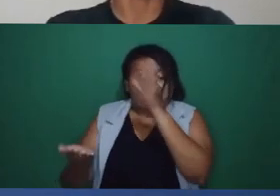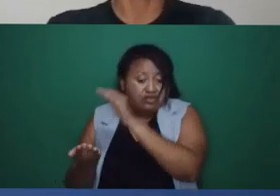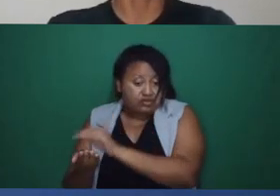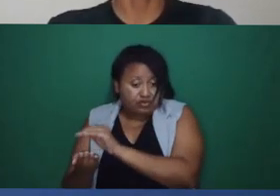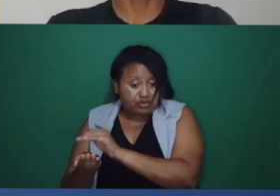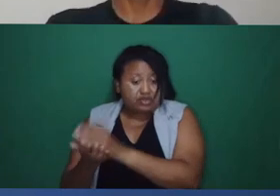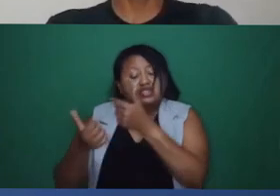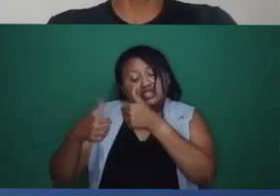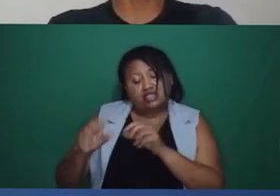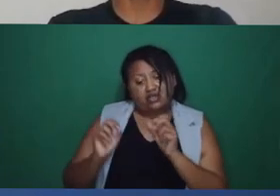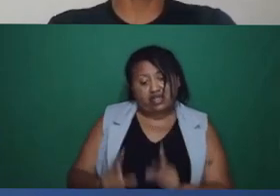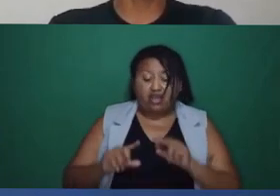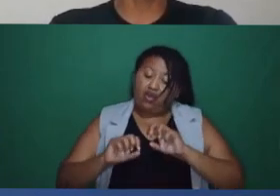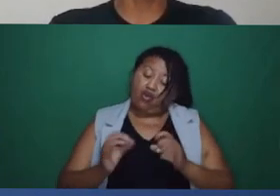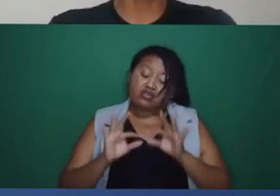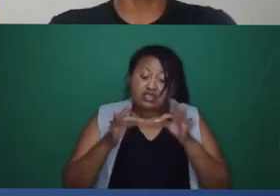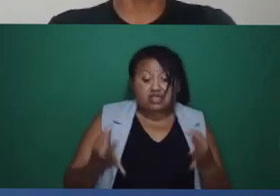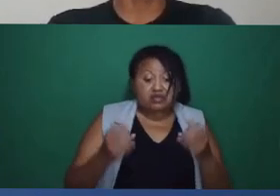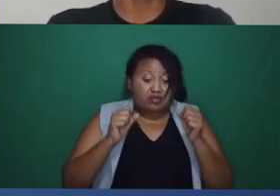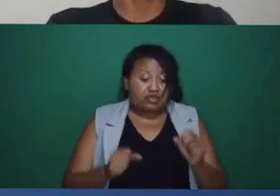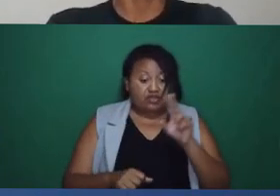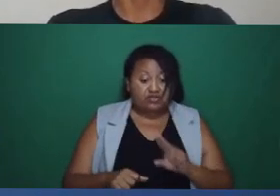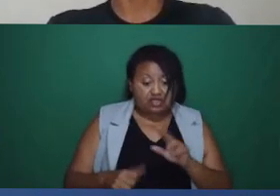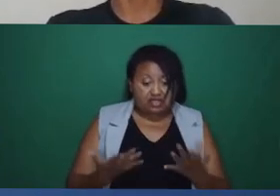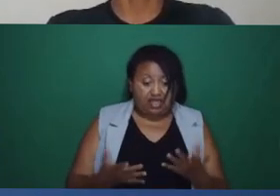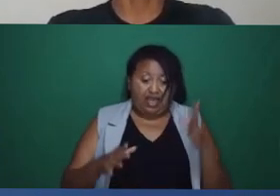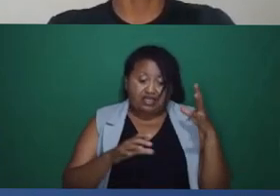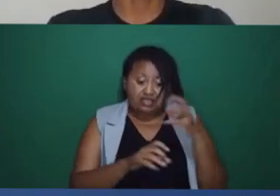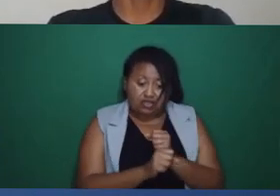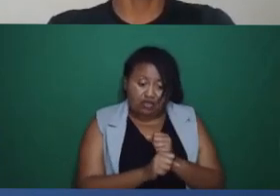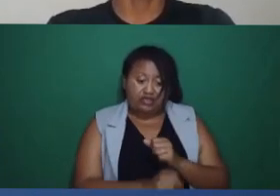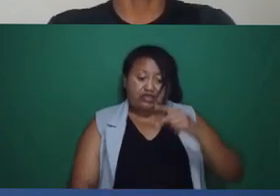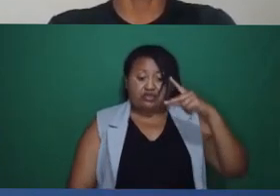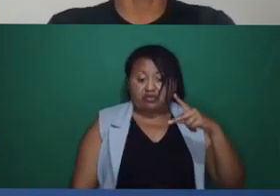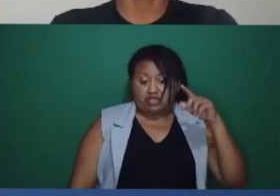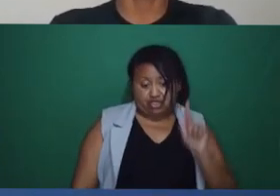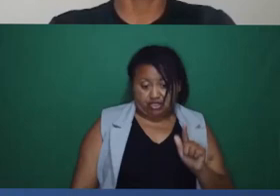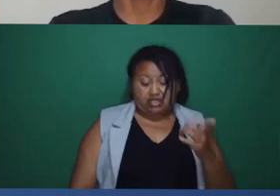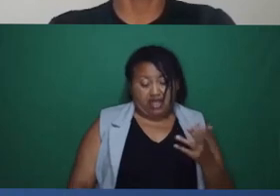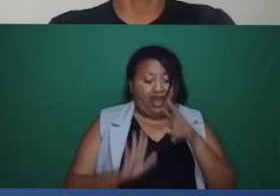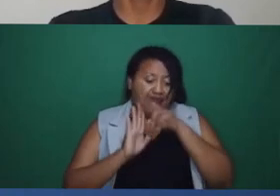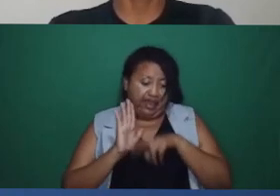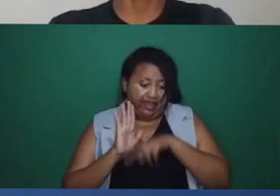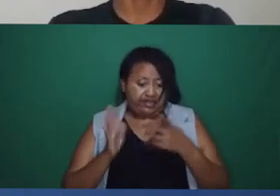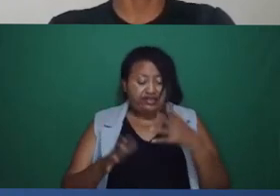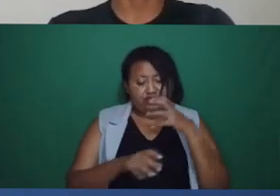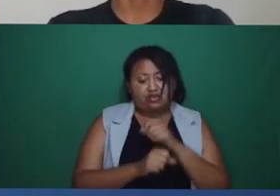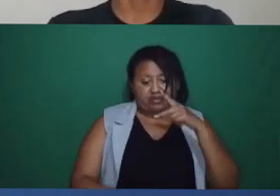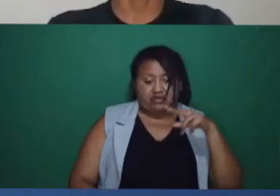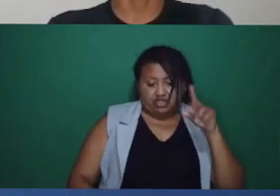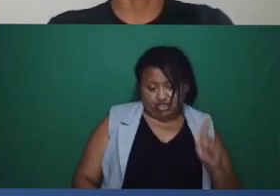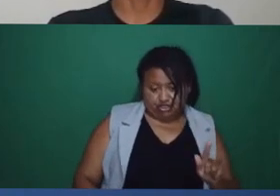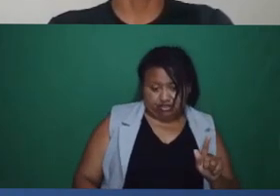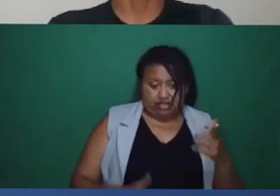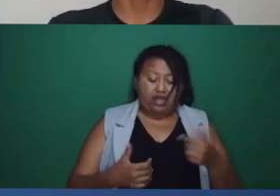estaria correto eu simplesmente poderia usar a soma de uma PG a fórmula de soma PG que é